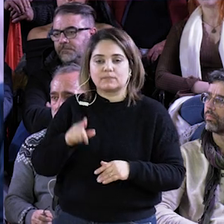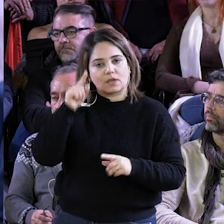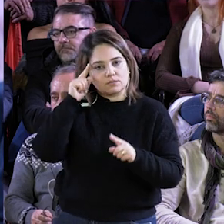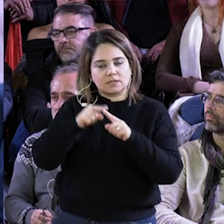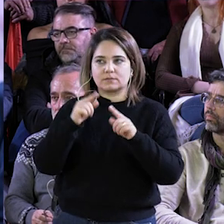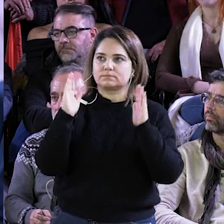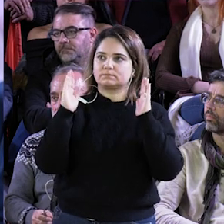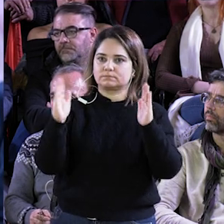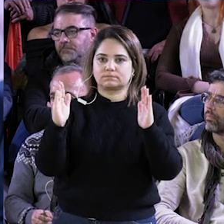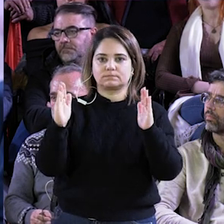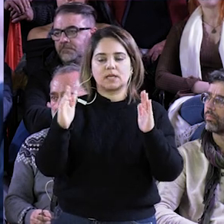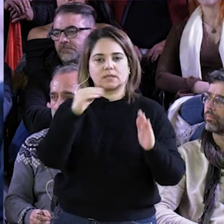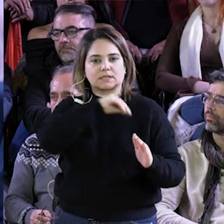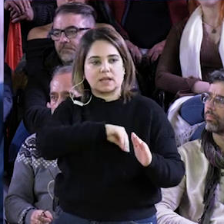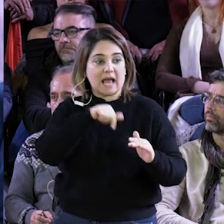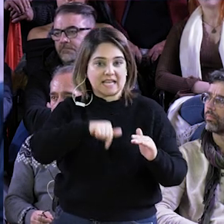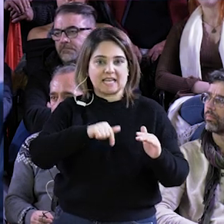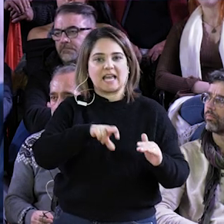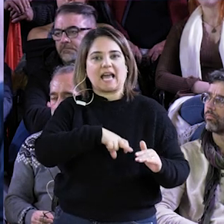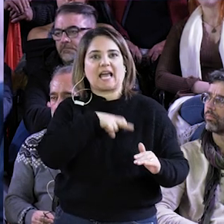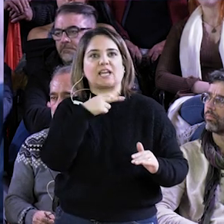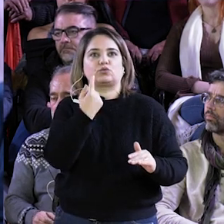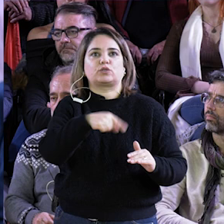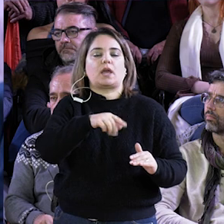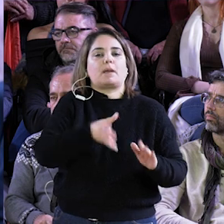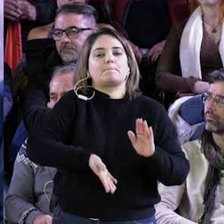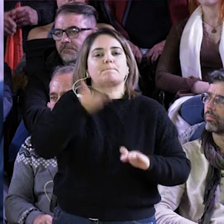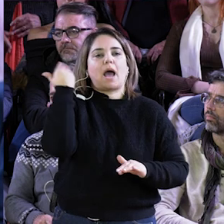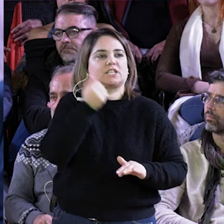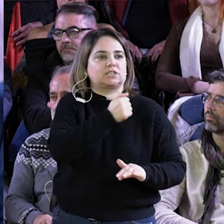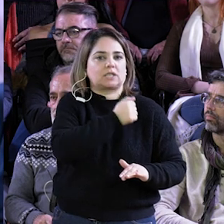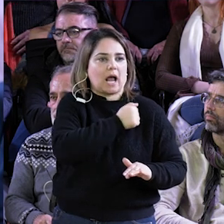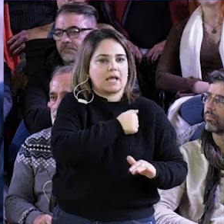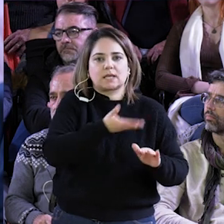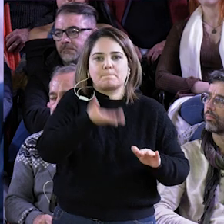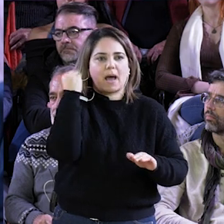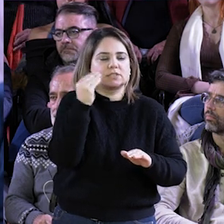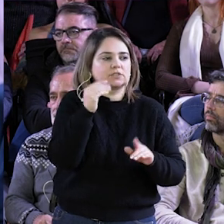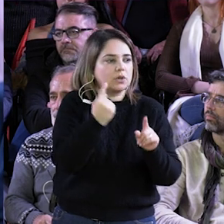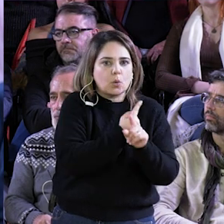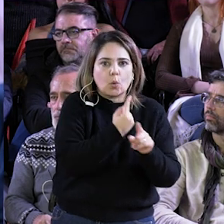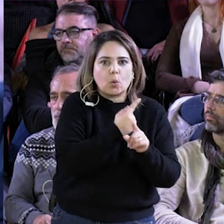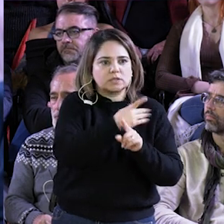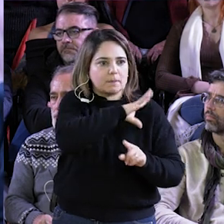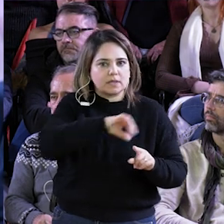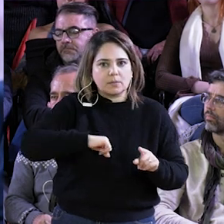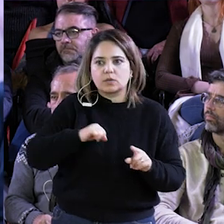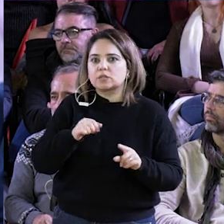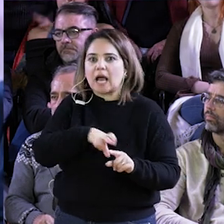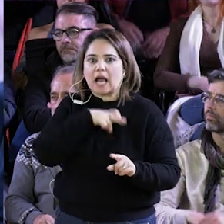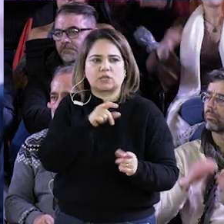salariais num país de desigualdades, onde os ricos têm 300 vezes mais património do que os pobres e onde os ricos são muito mais subsidiados do que os